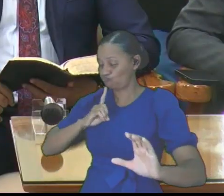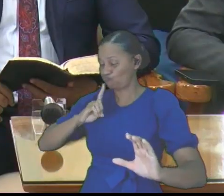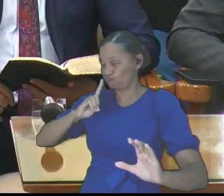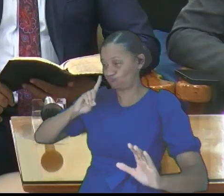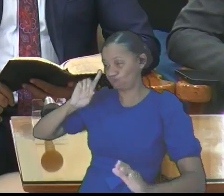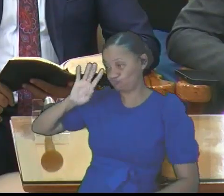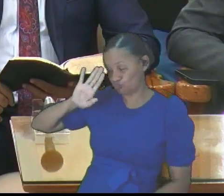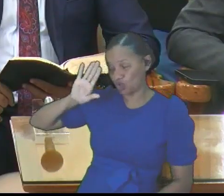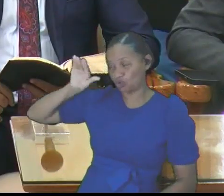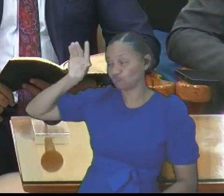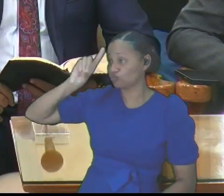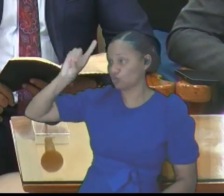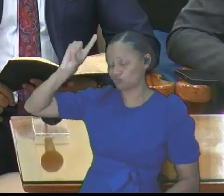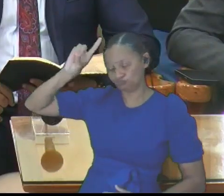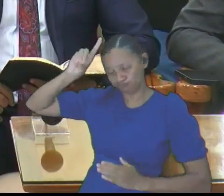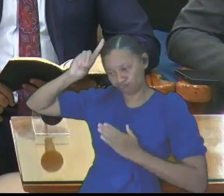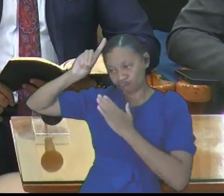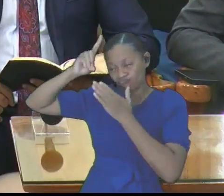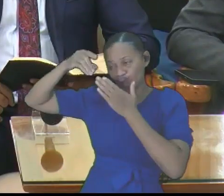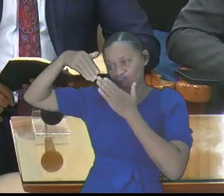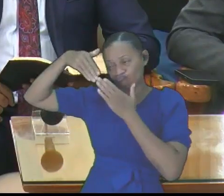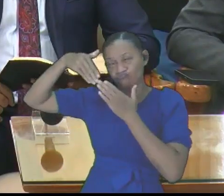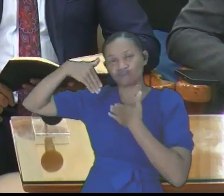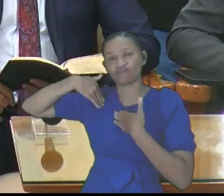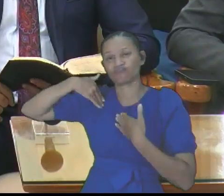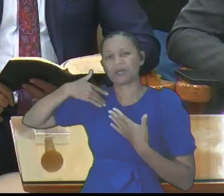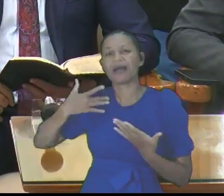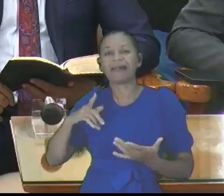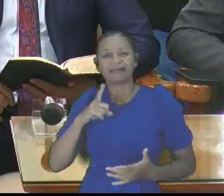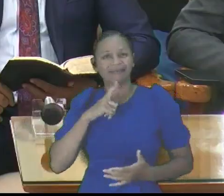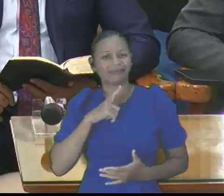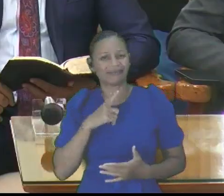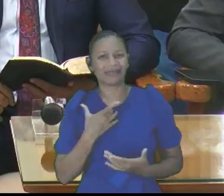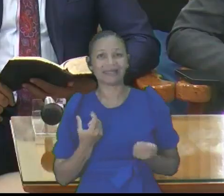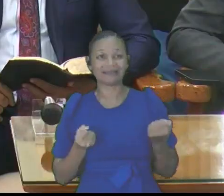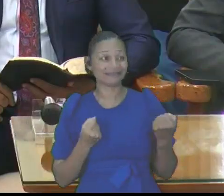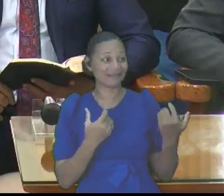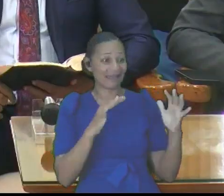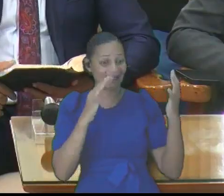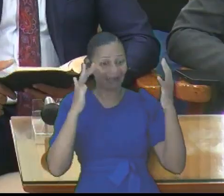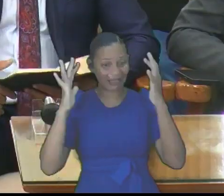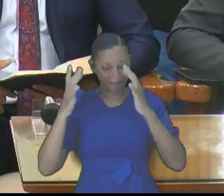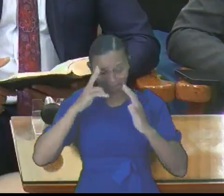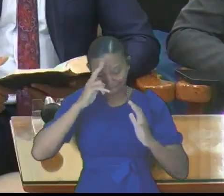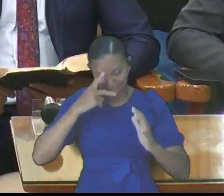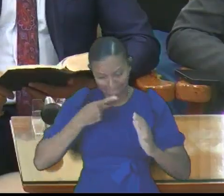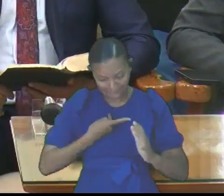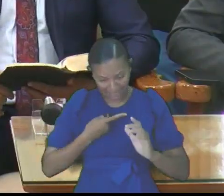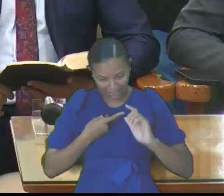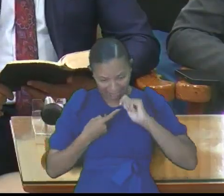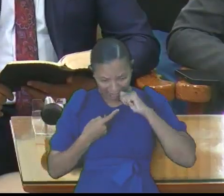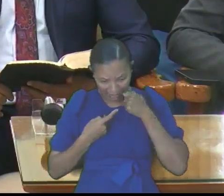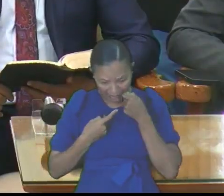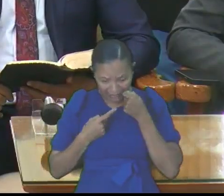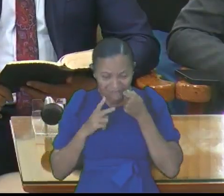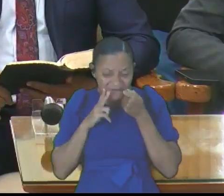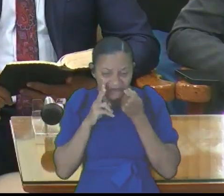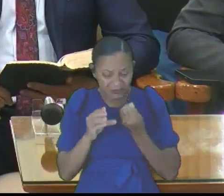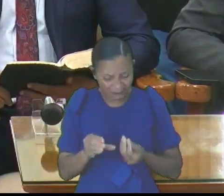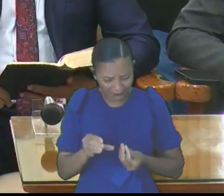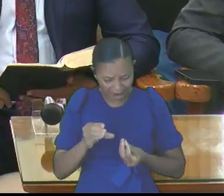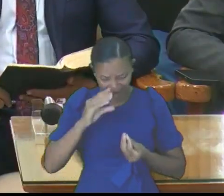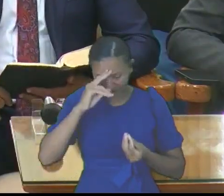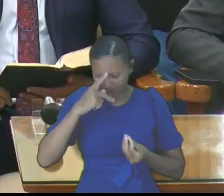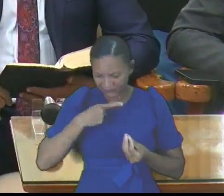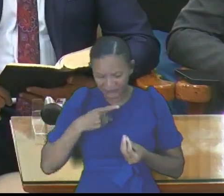Eu vivo Deus na minha casa. Tem gente, irmão, celebrando a ceia para ele mesmo. Não sabia disso?